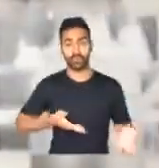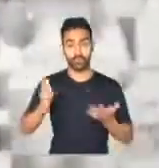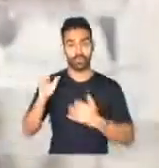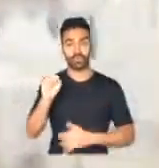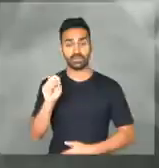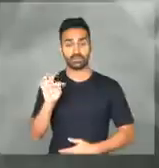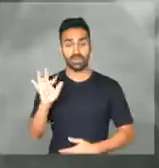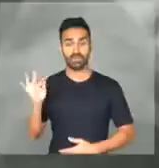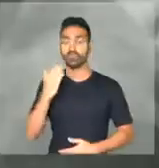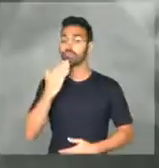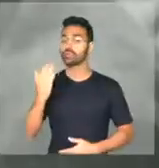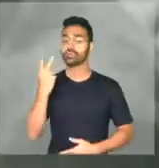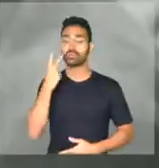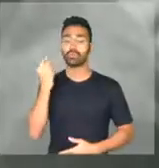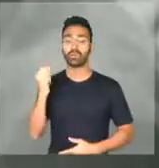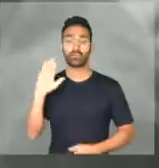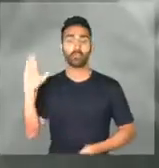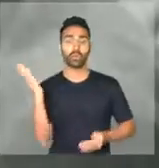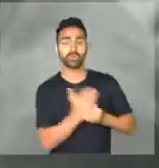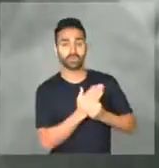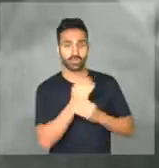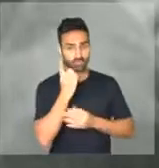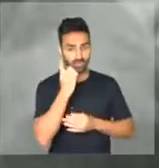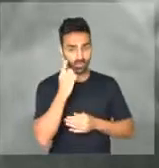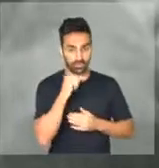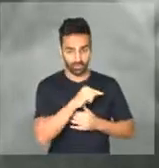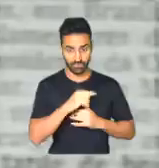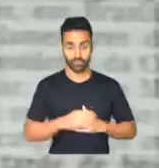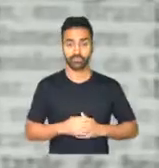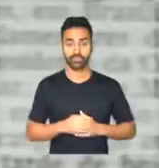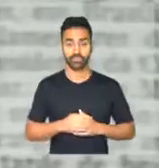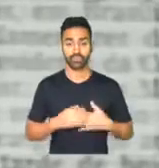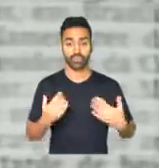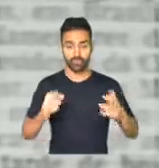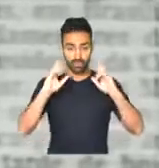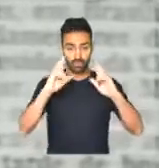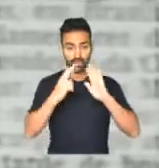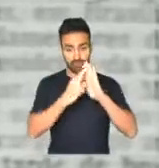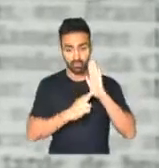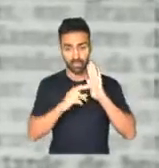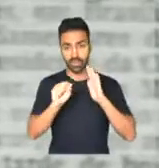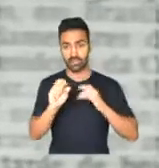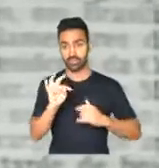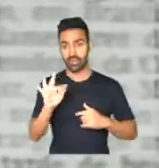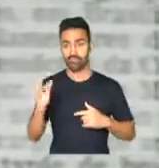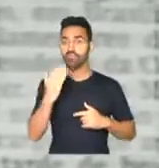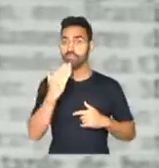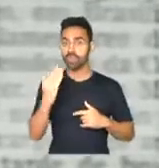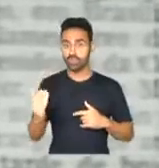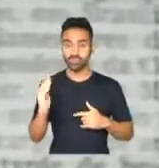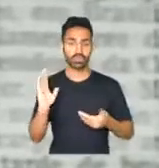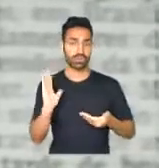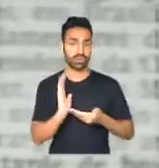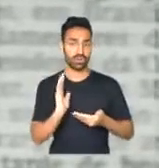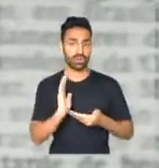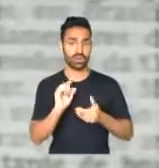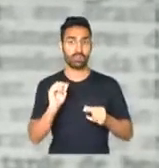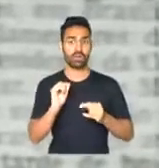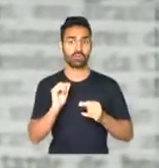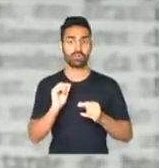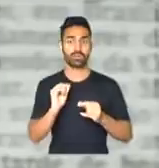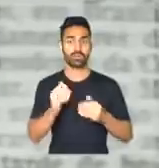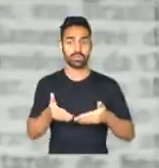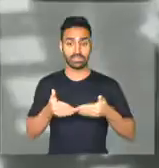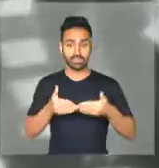Federal um pedido para processar o deputado. Seguindo o rito, o STF pediu à Câmara dos Deputados licença